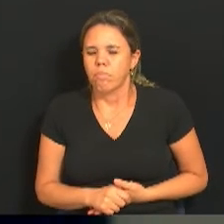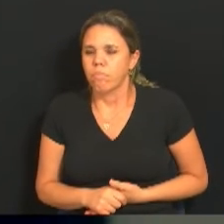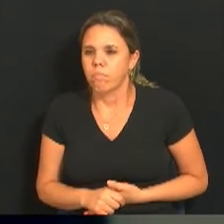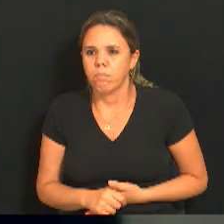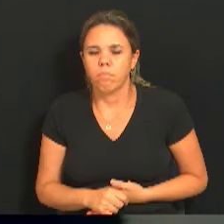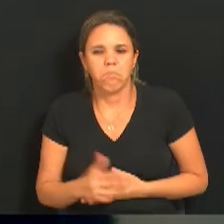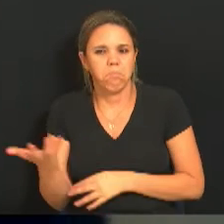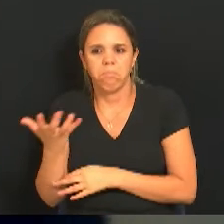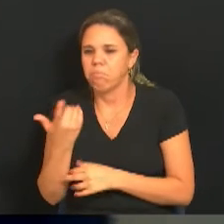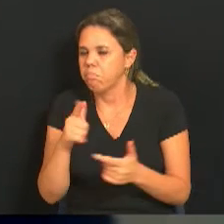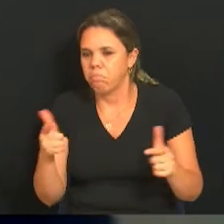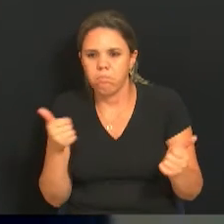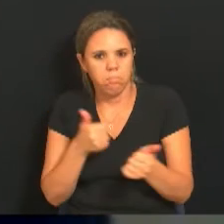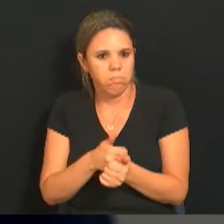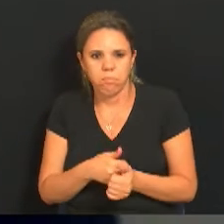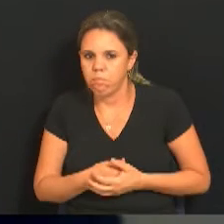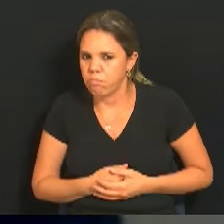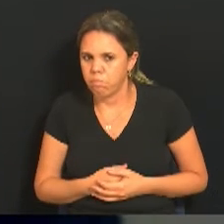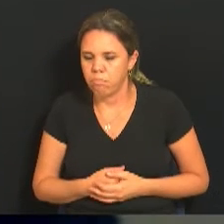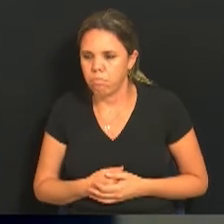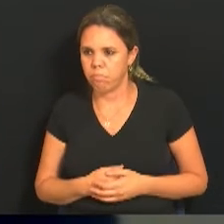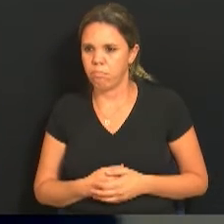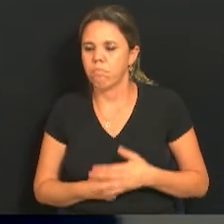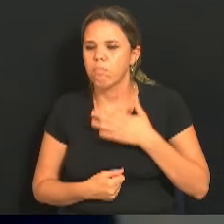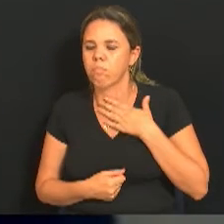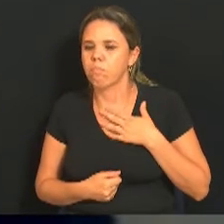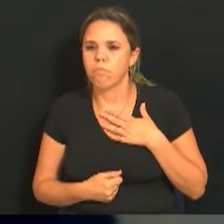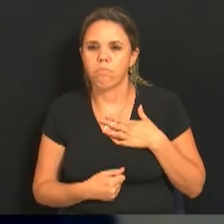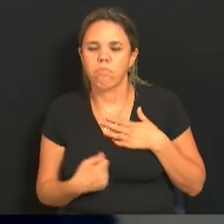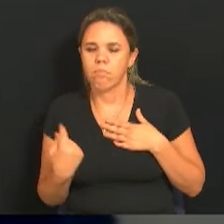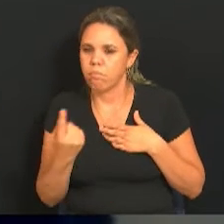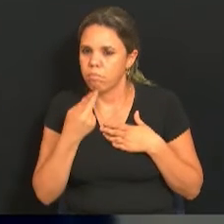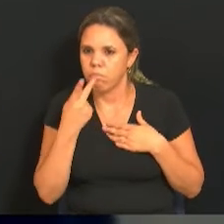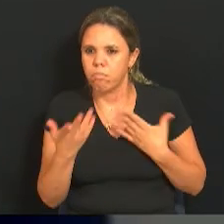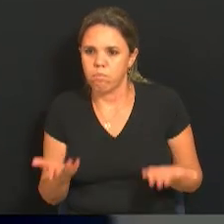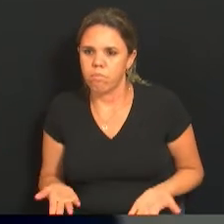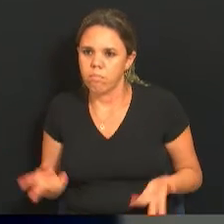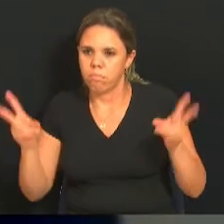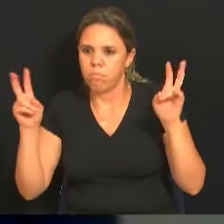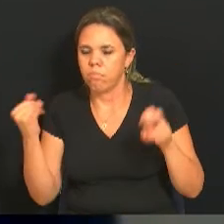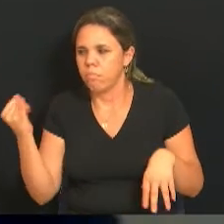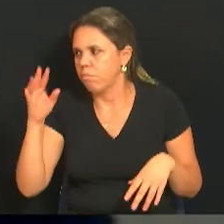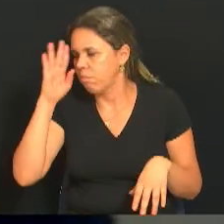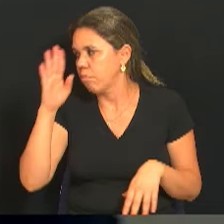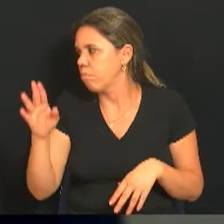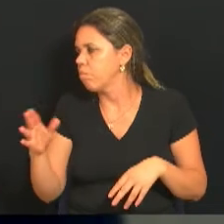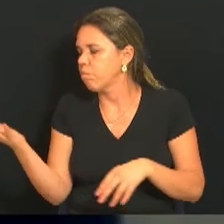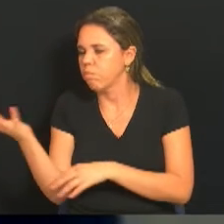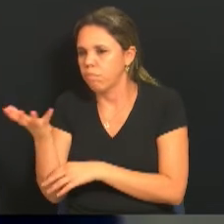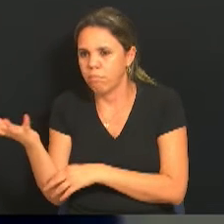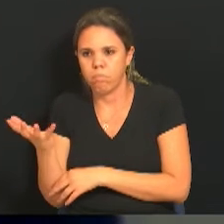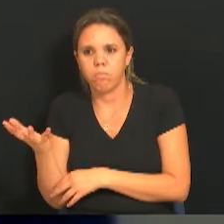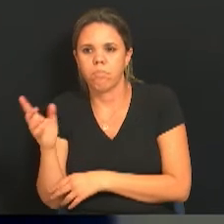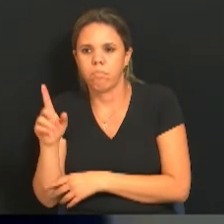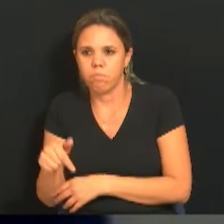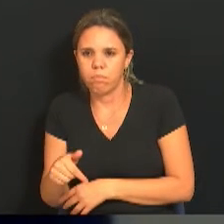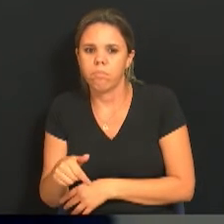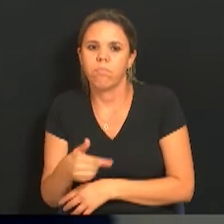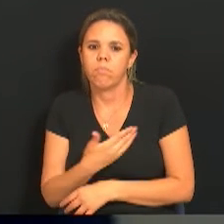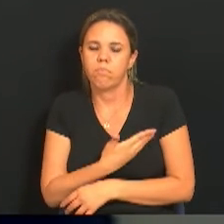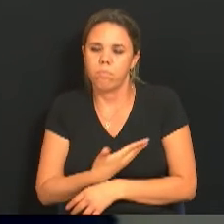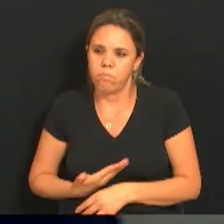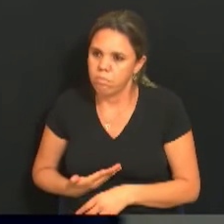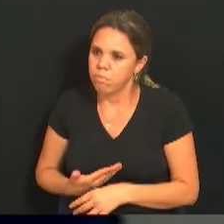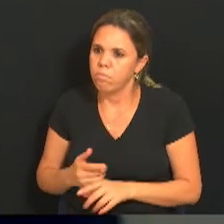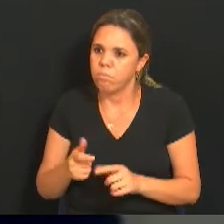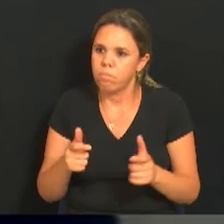de rua, nem próximo. Né? Então, né, quando a gente coloca assim que a questão essencial é a população de rua, e levando em consideração o que eu coloquei antes, que ela vai